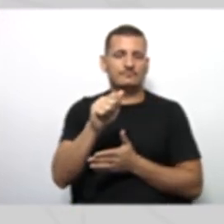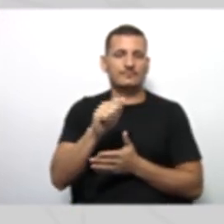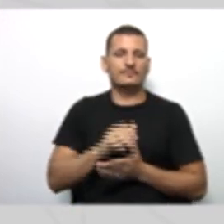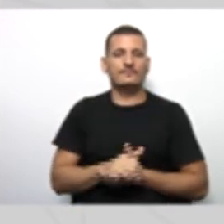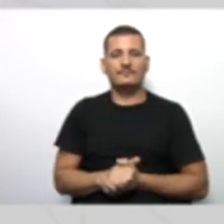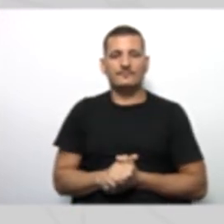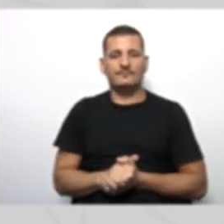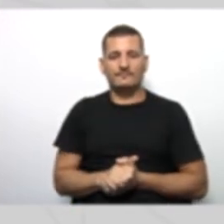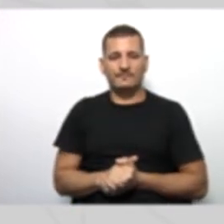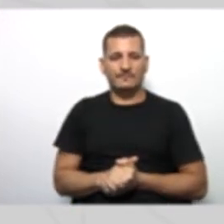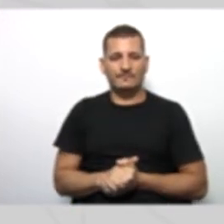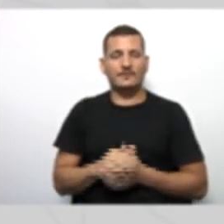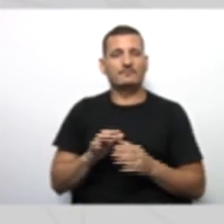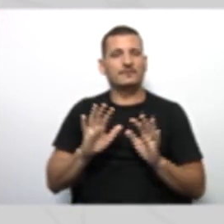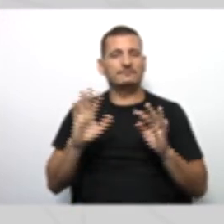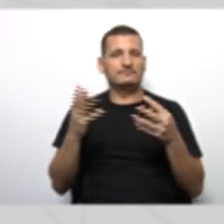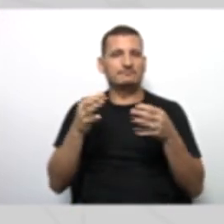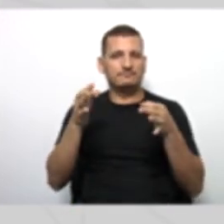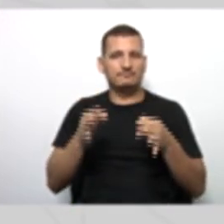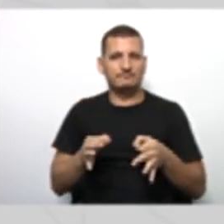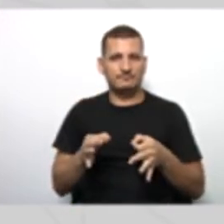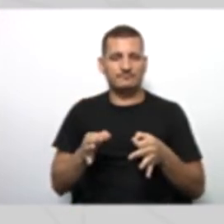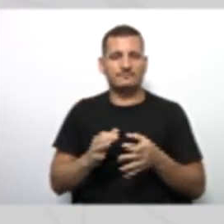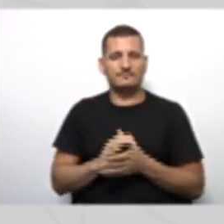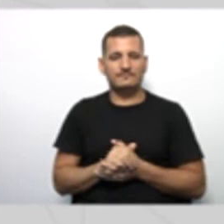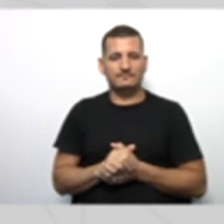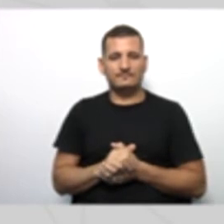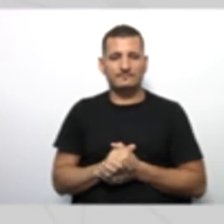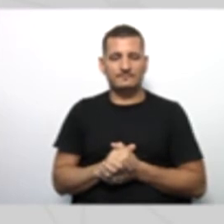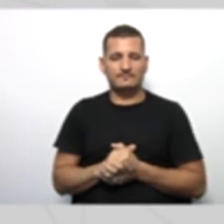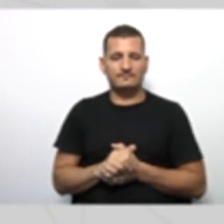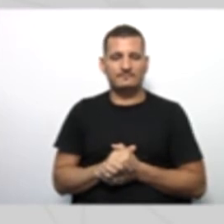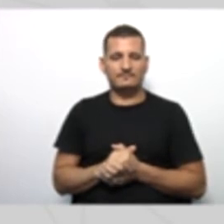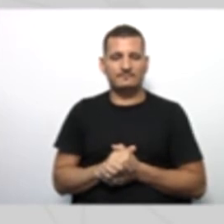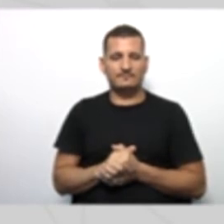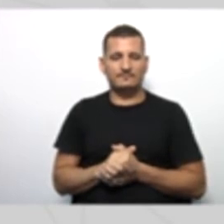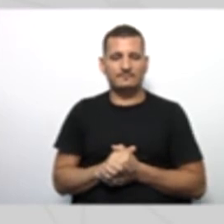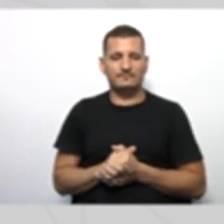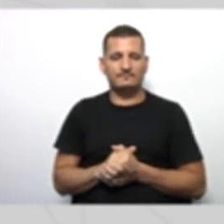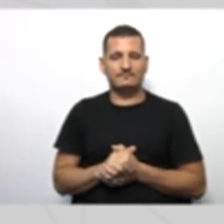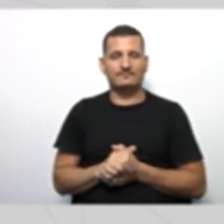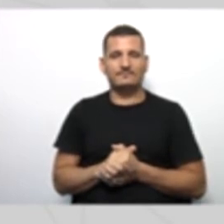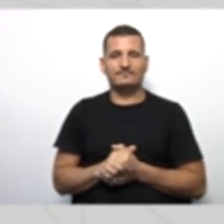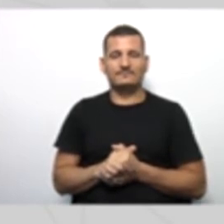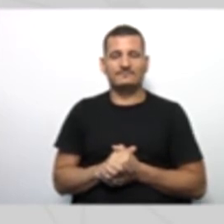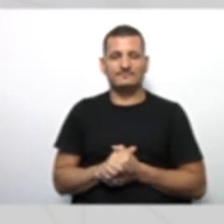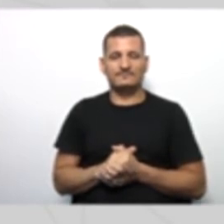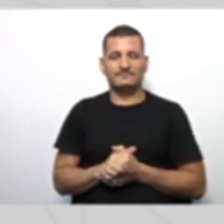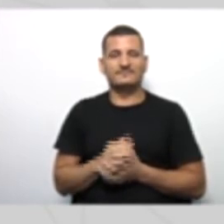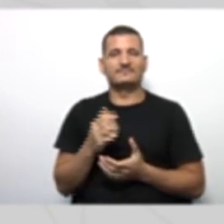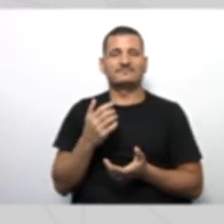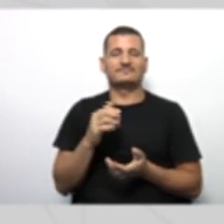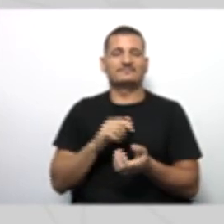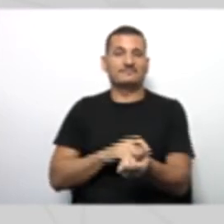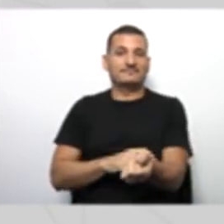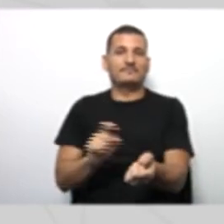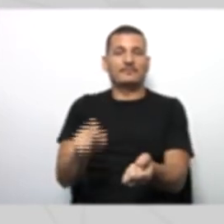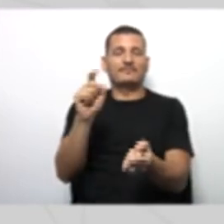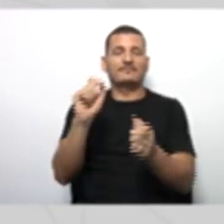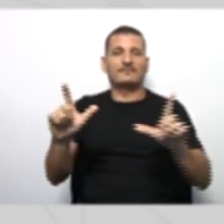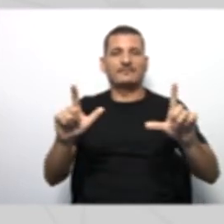ou planejar as respostas aos riscos. E aí, professor, a gente tem aí alguma resposta? Os alunos